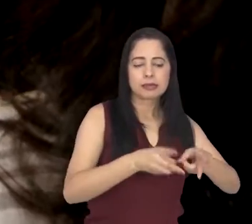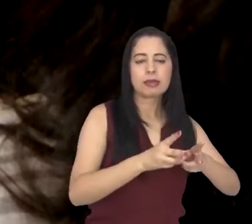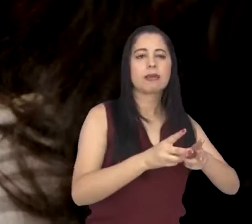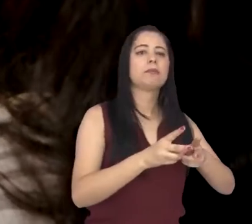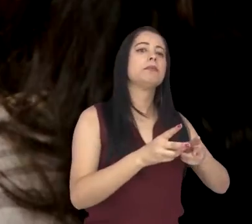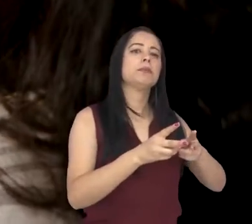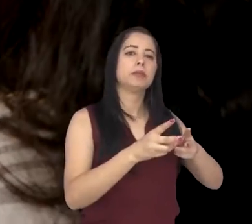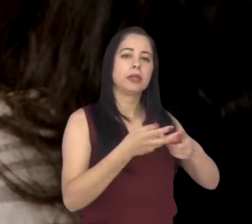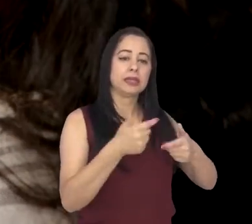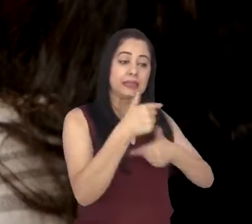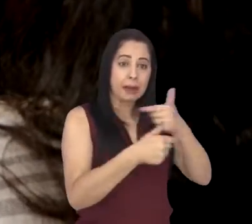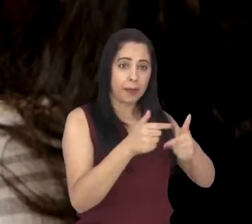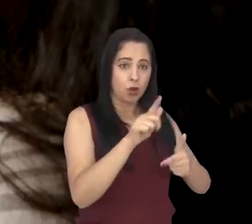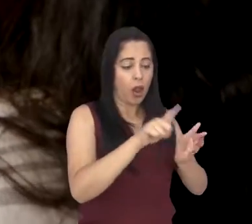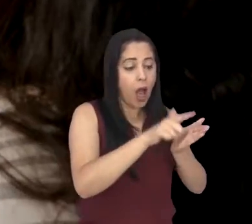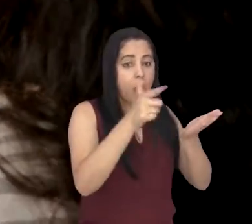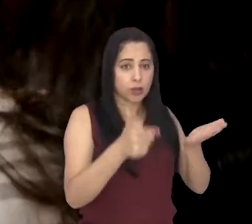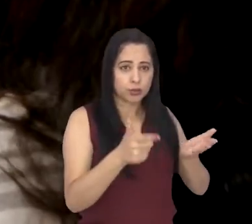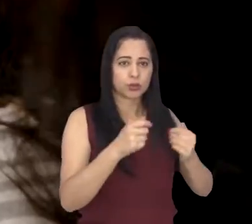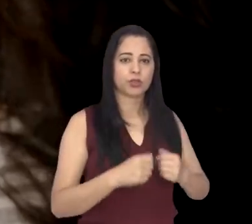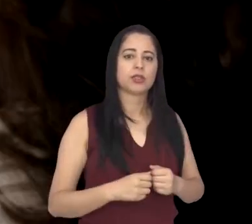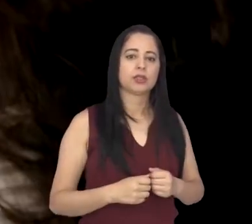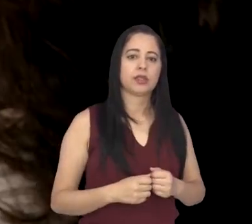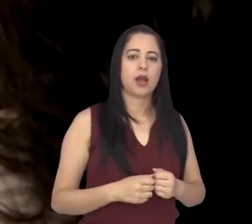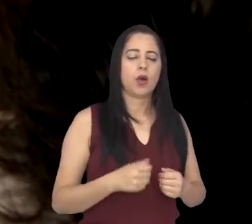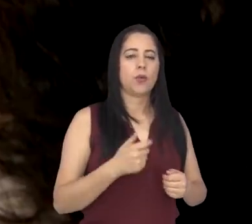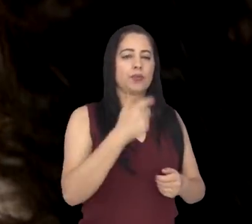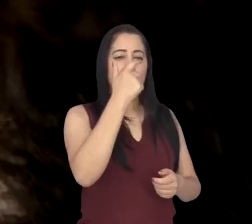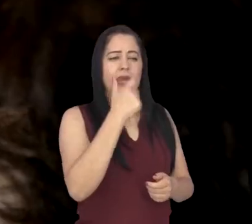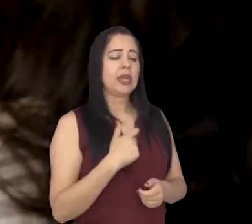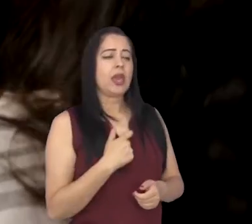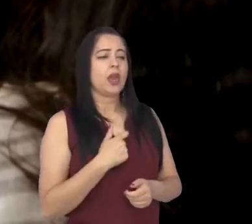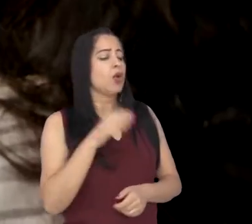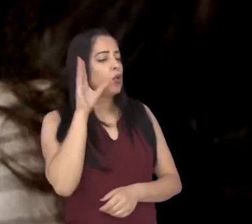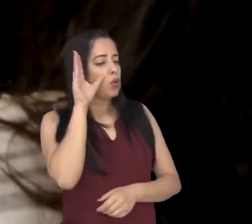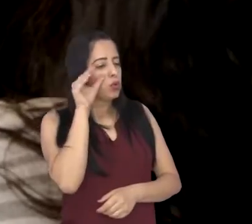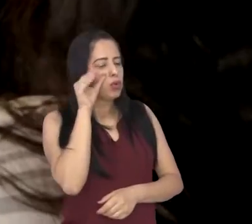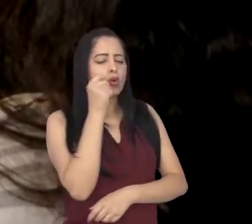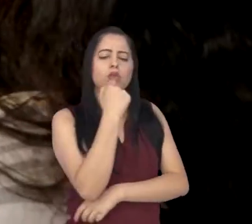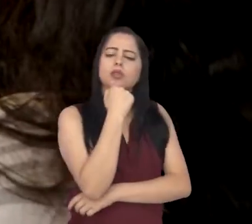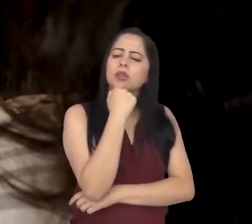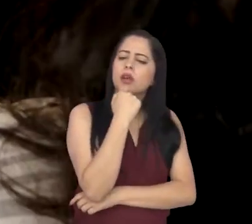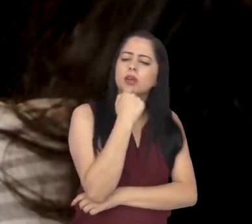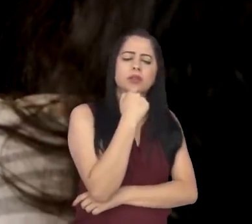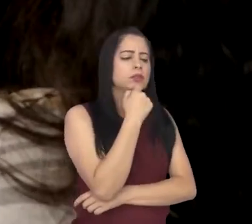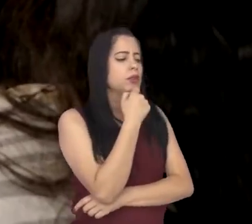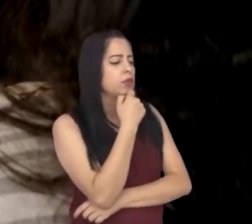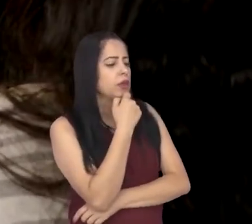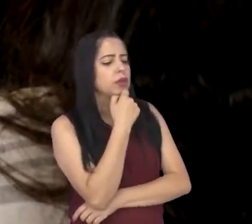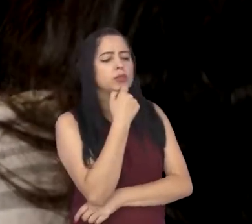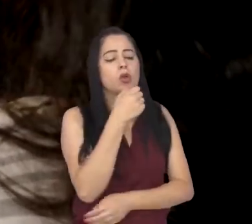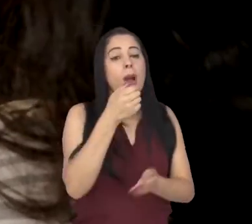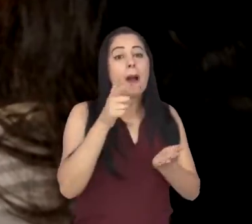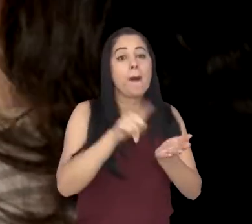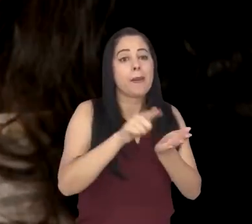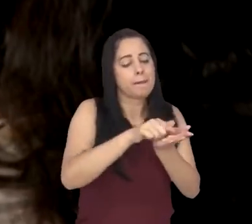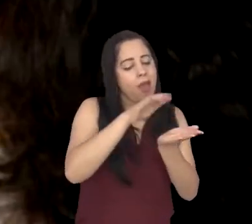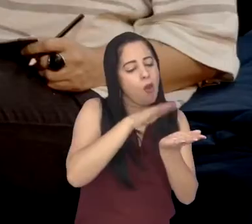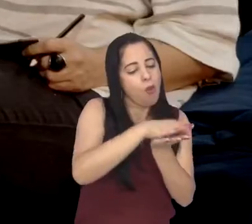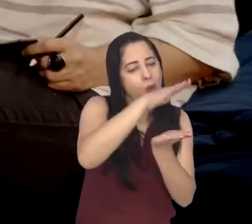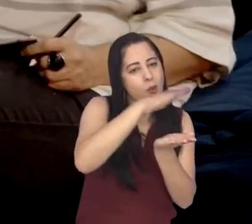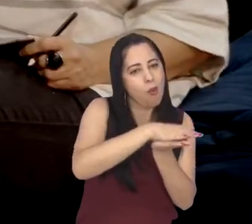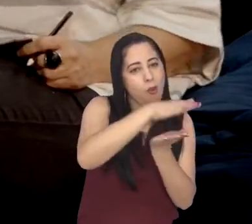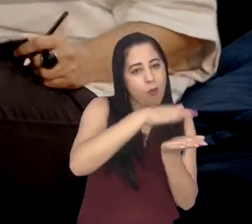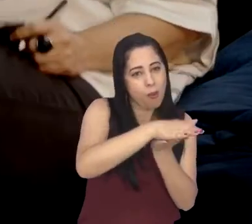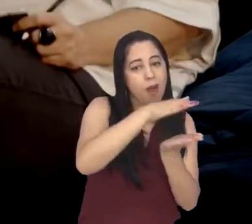motivos. Isso me despertou pela primeira vez a curiosidade do papel impresso ser divulgado, divulgar as